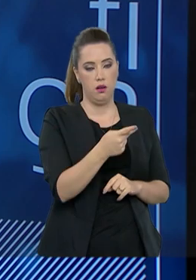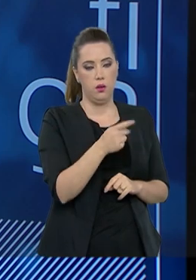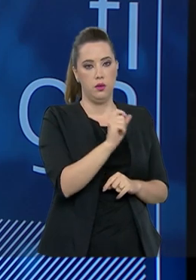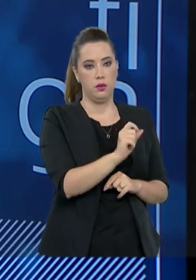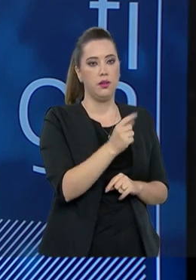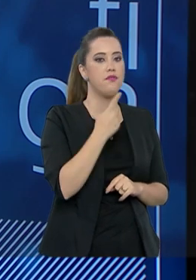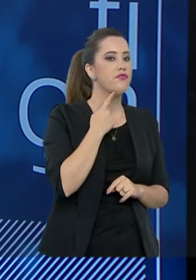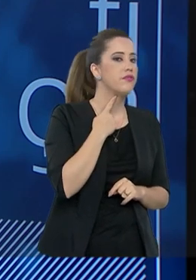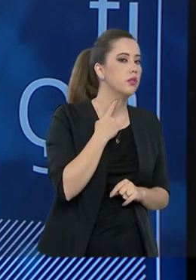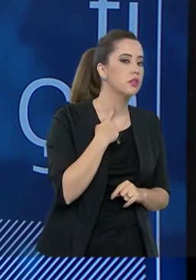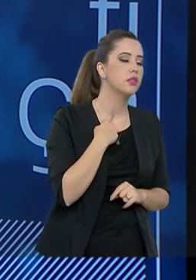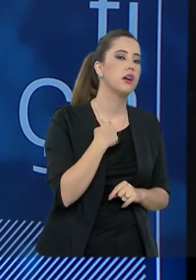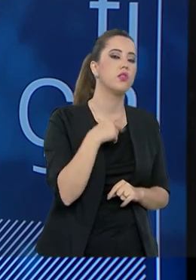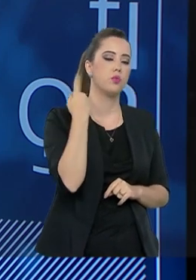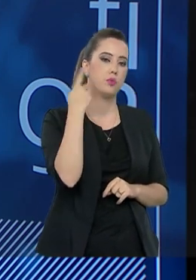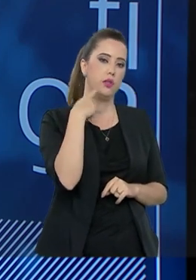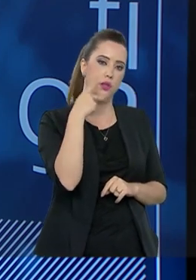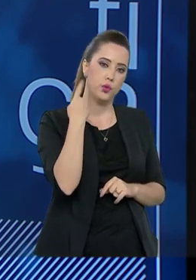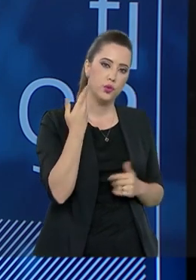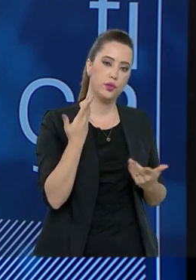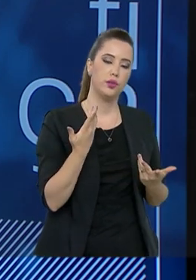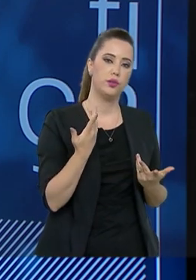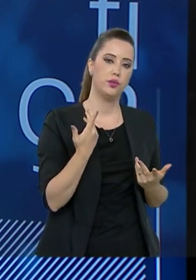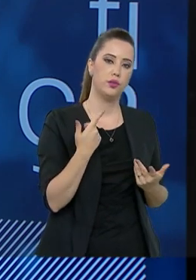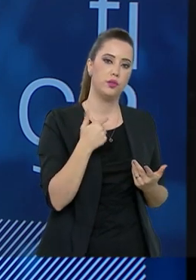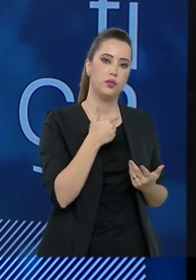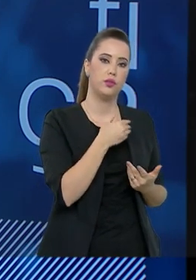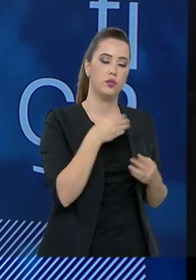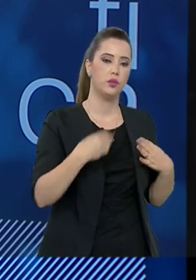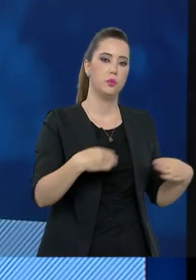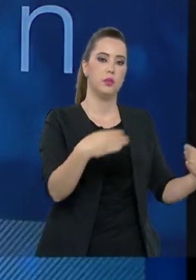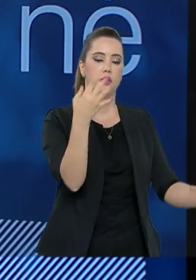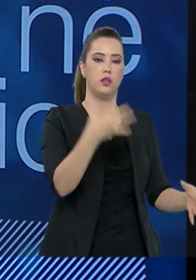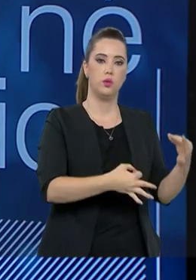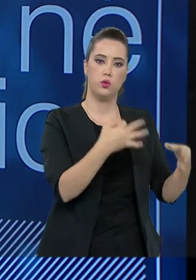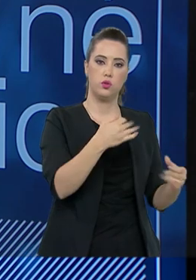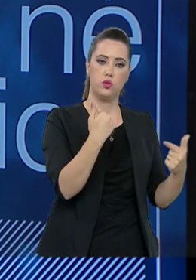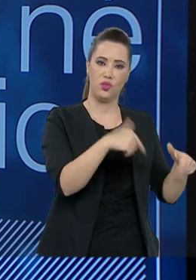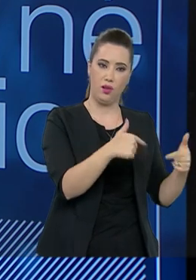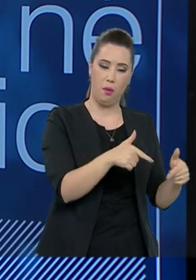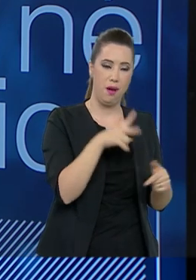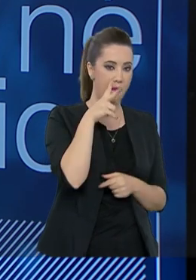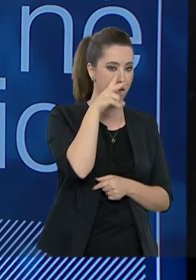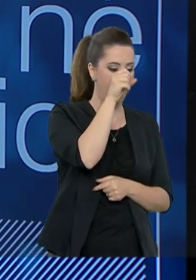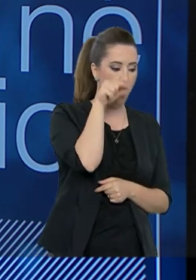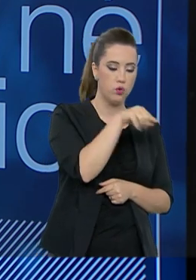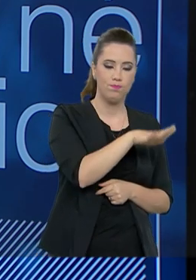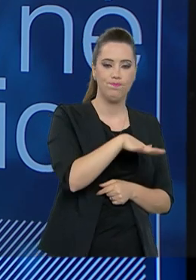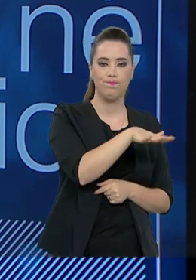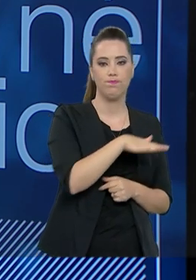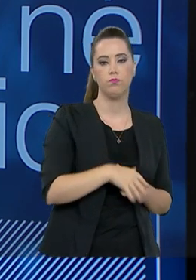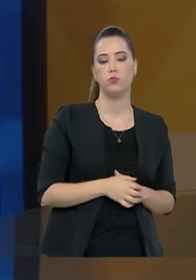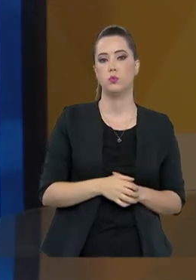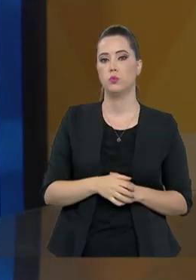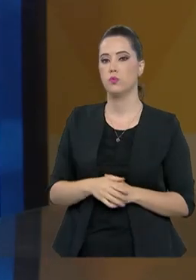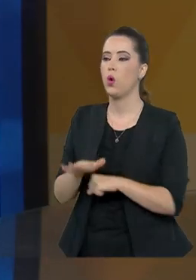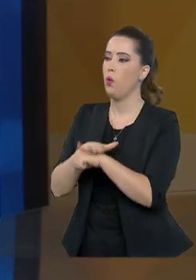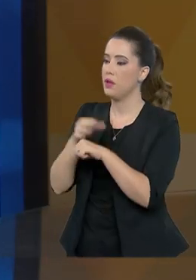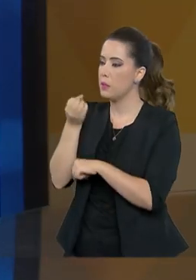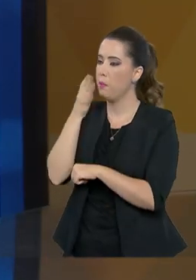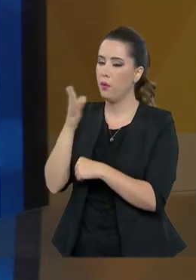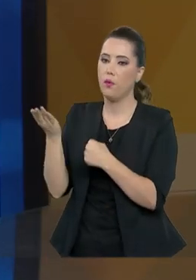a vontade política do Ministério da Justiça em atuar fortemente nessa questão. A conversa está